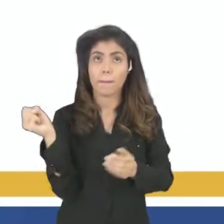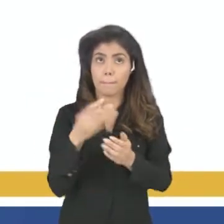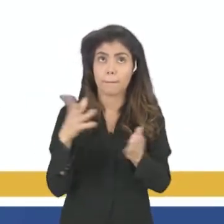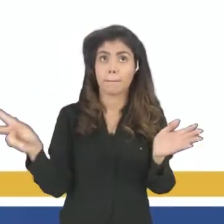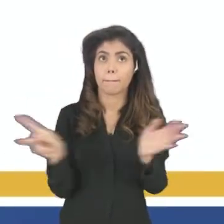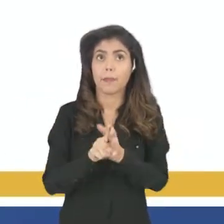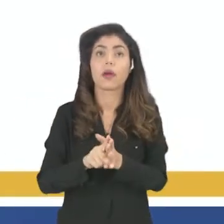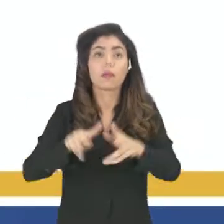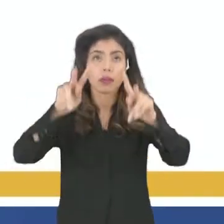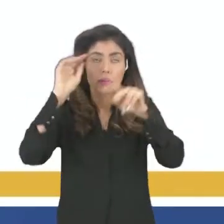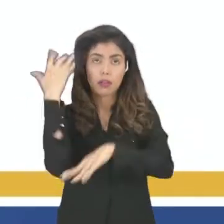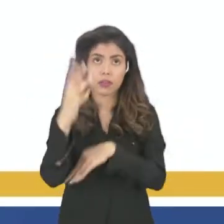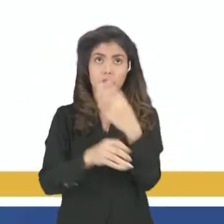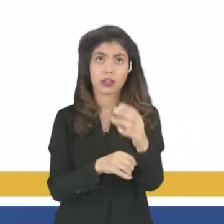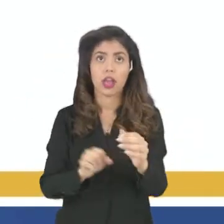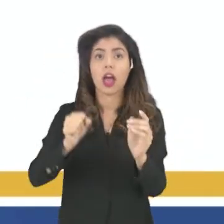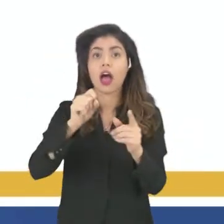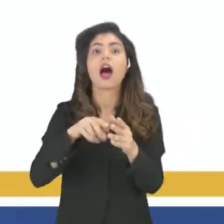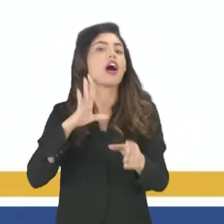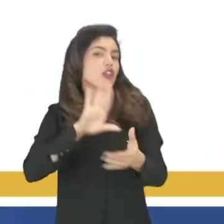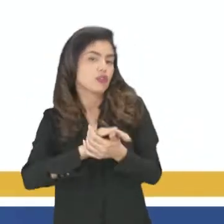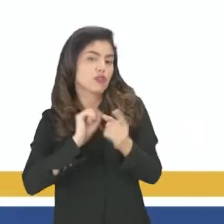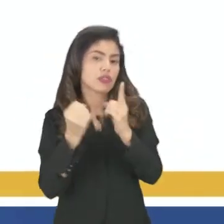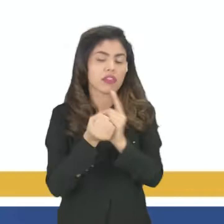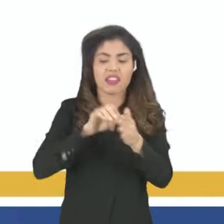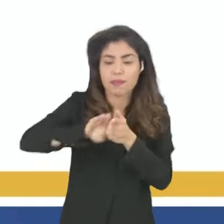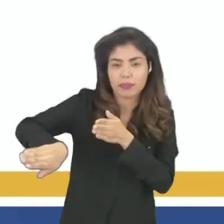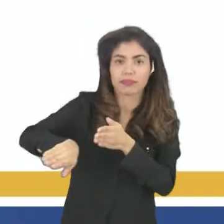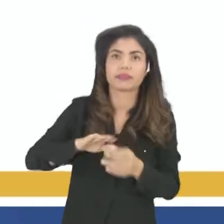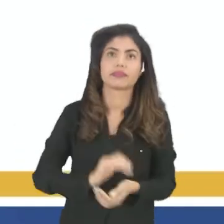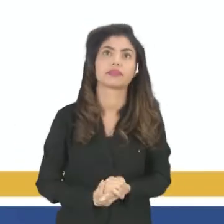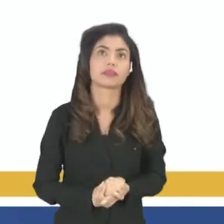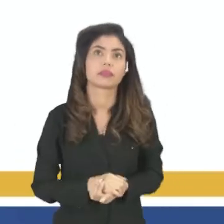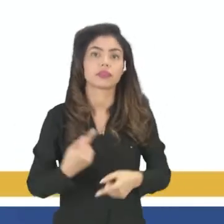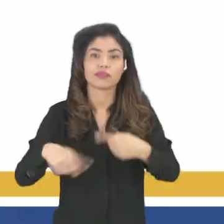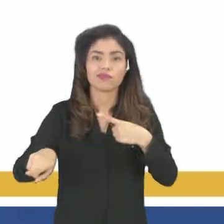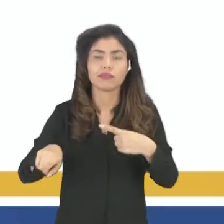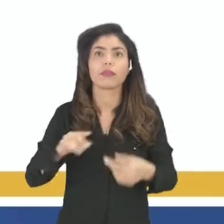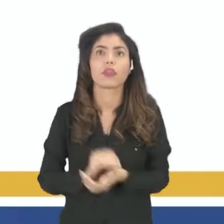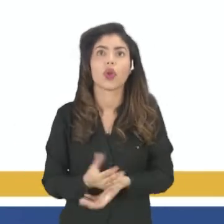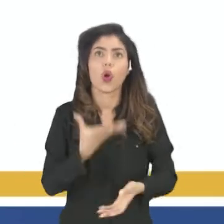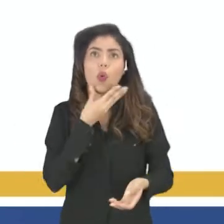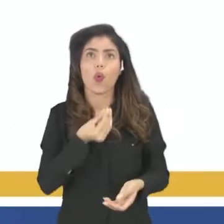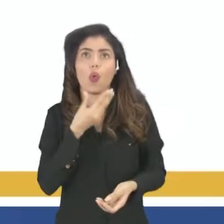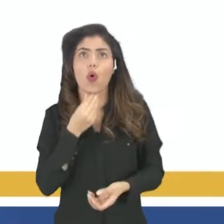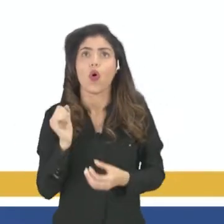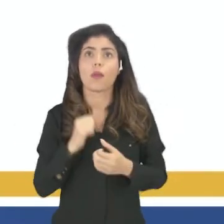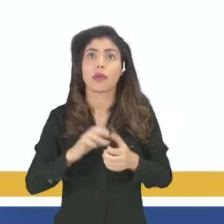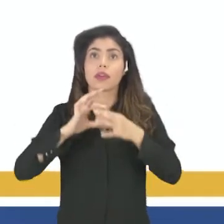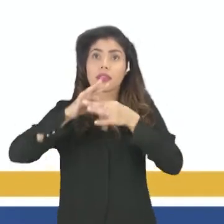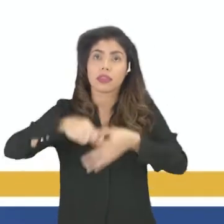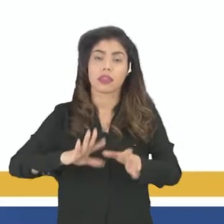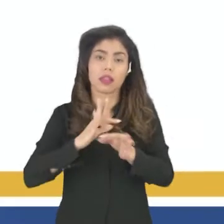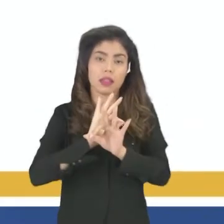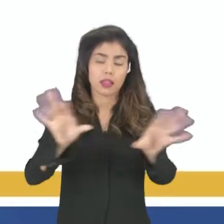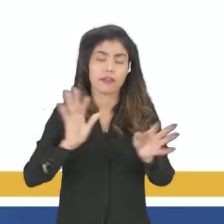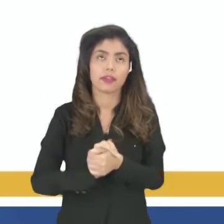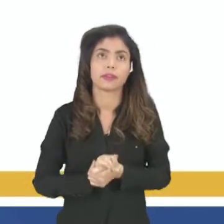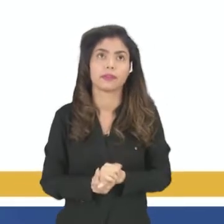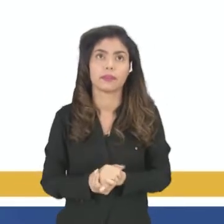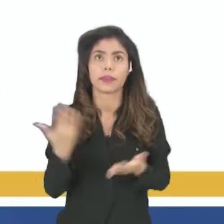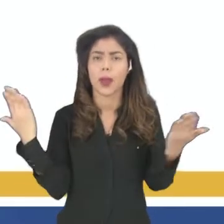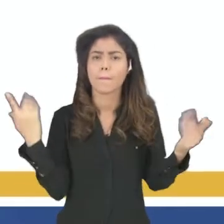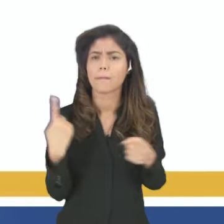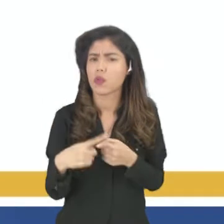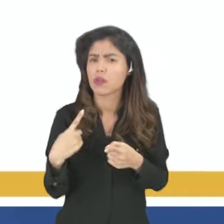natureza, é a sociedade que o corrompe. E aí, uma questão primordial, né? O homem nasceu livre e por toda parte vive acorrentado. Por quê? A gente vai encontrar